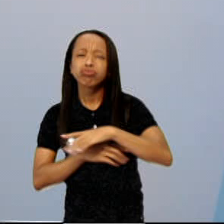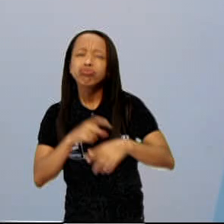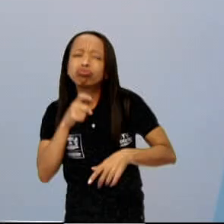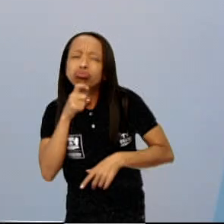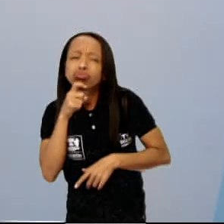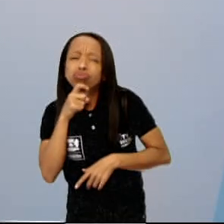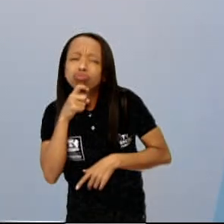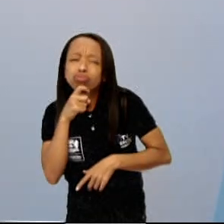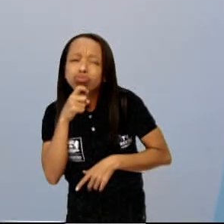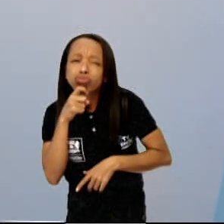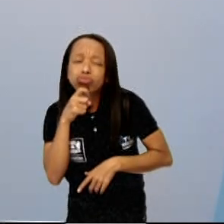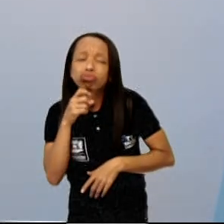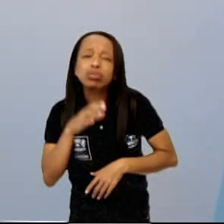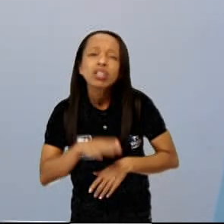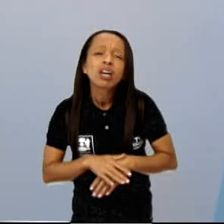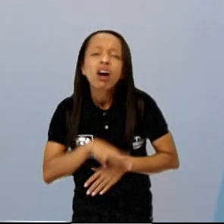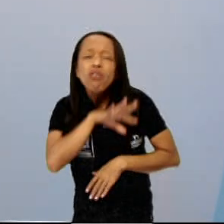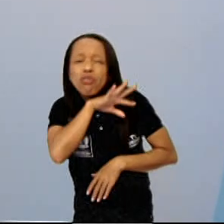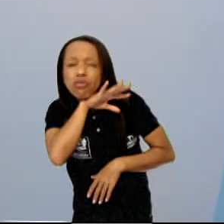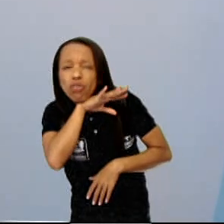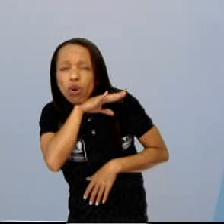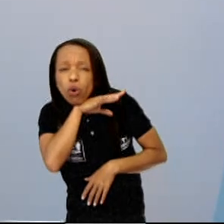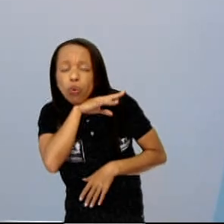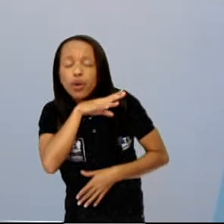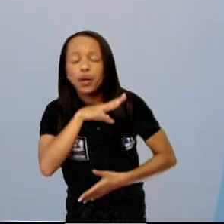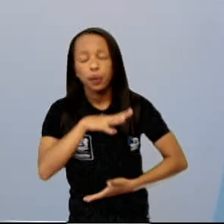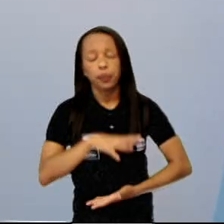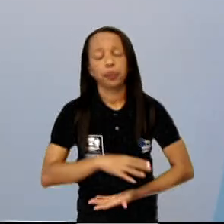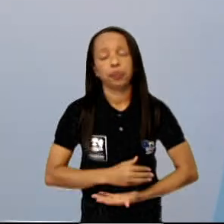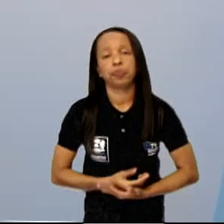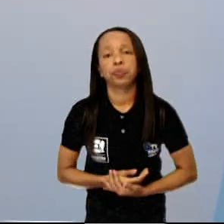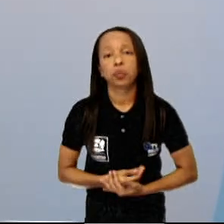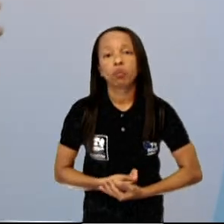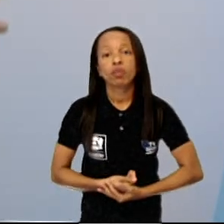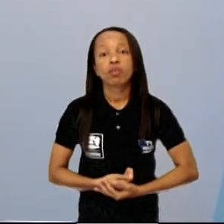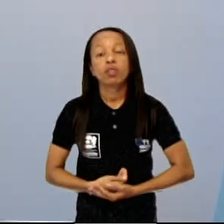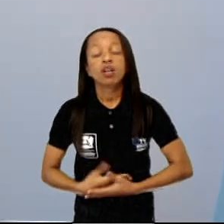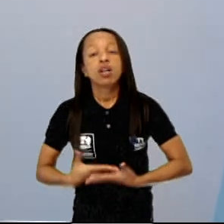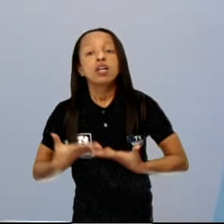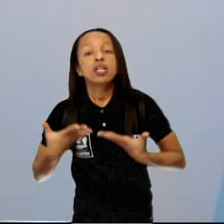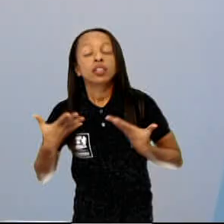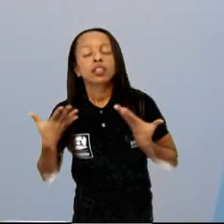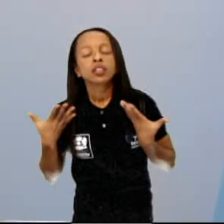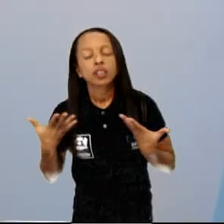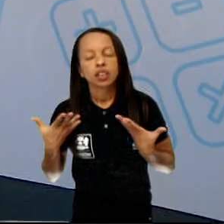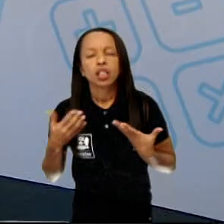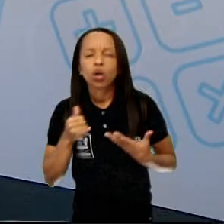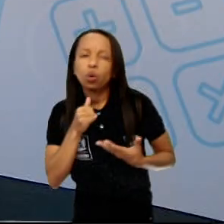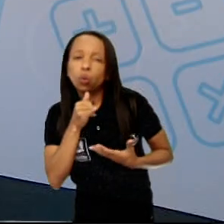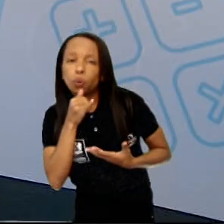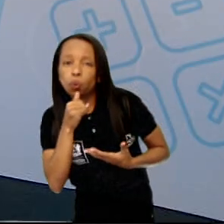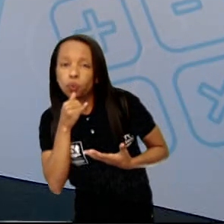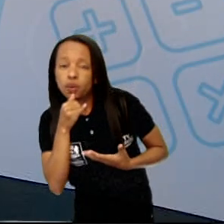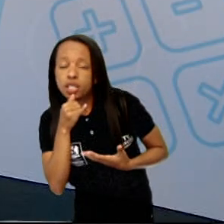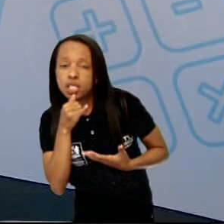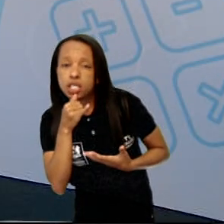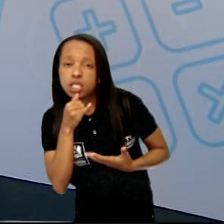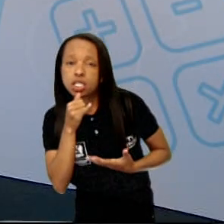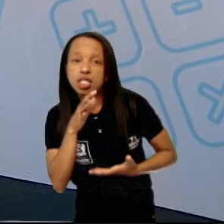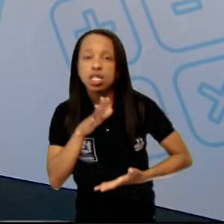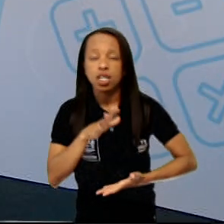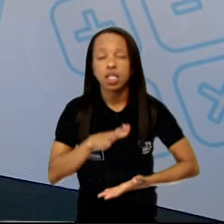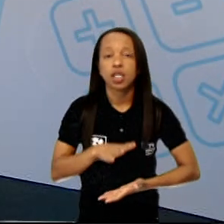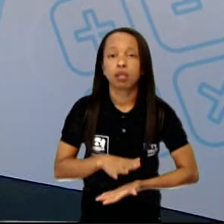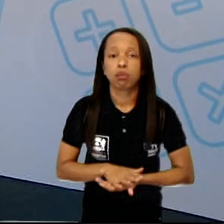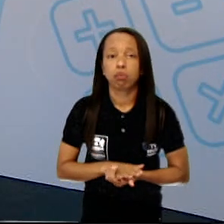colheita. Então vamos supor, vamos botar aqui nos nossos dias, se eu colhi uma tonelada de milho, eu tinha que pagar